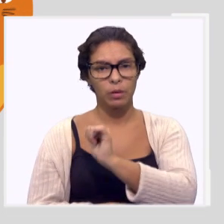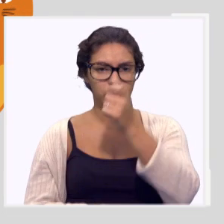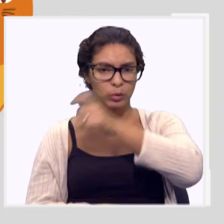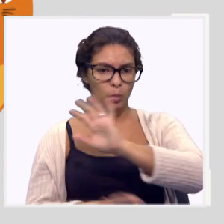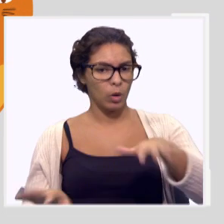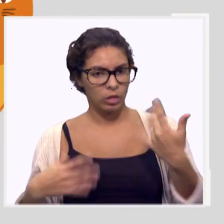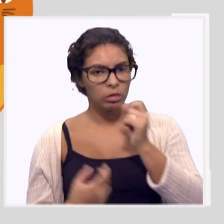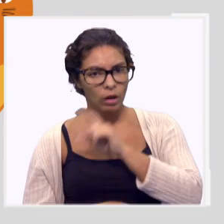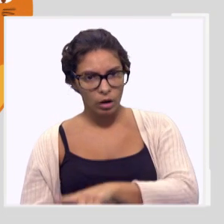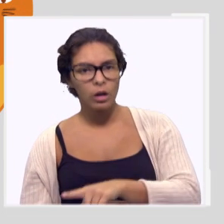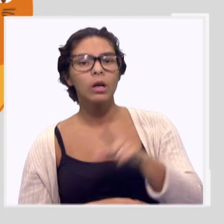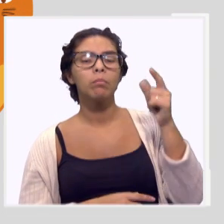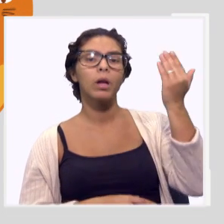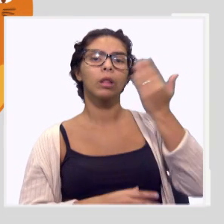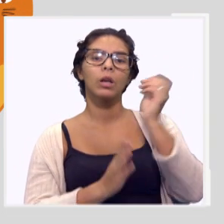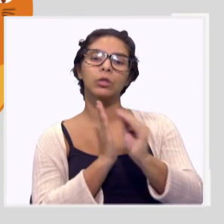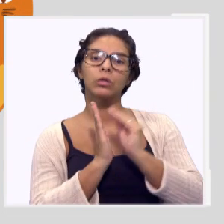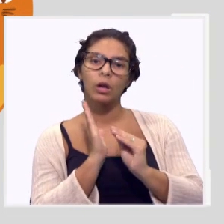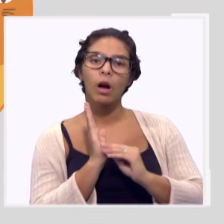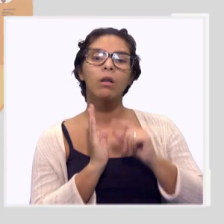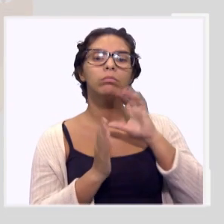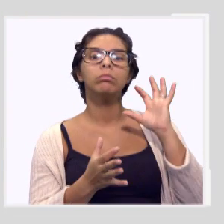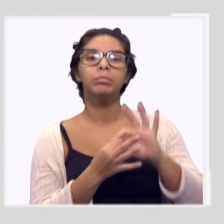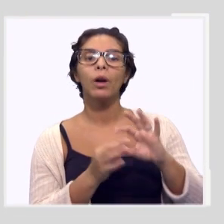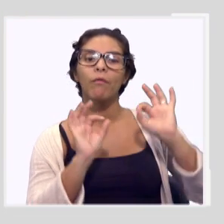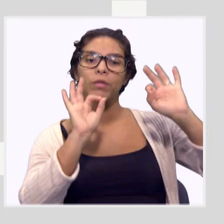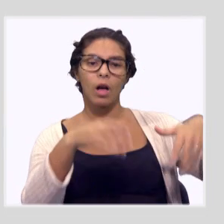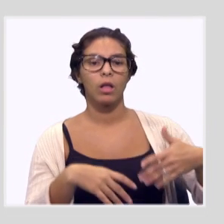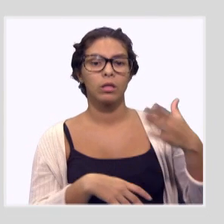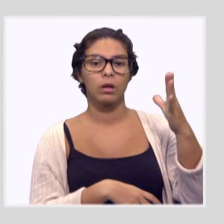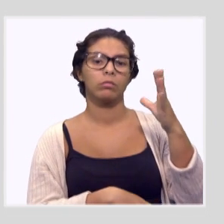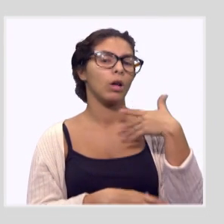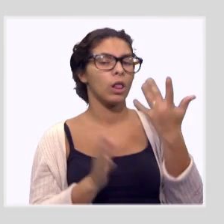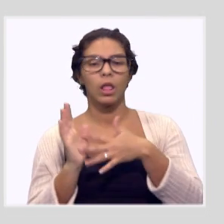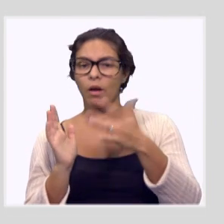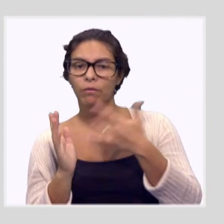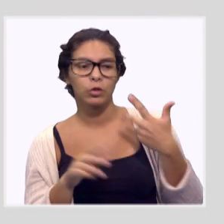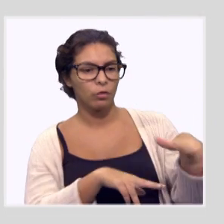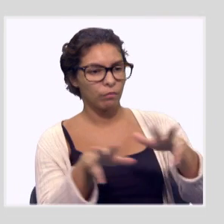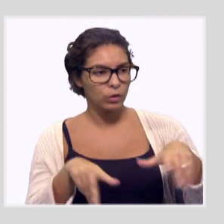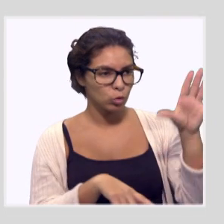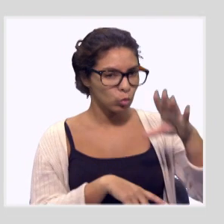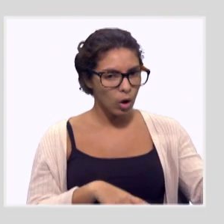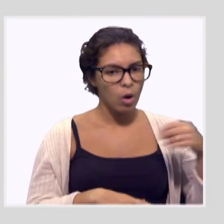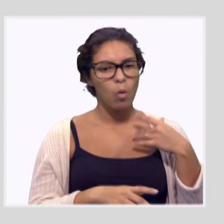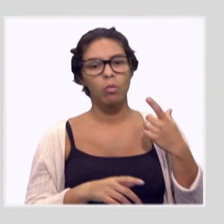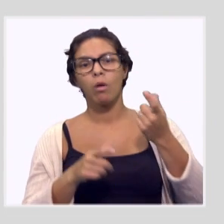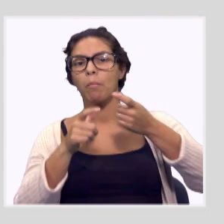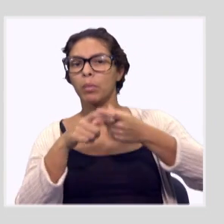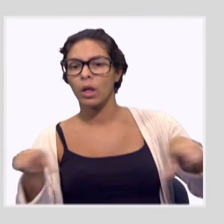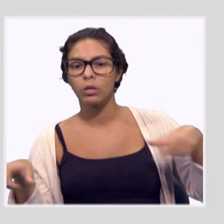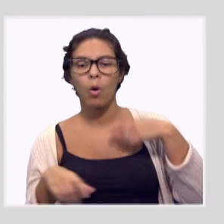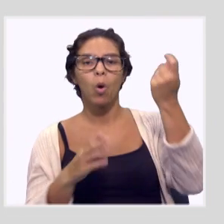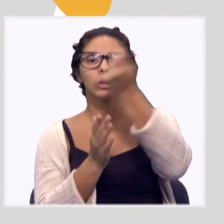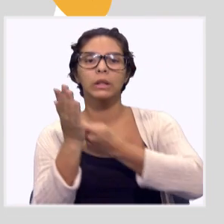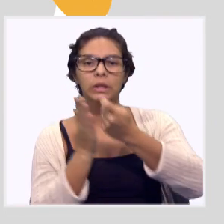Depois, os direitos de autor resguardam apenas as obras finais, quer seja o vídeo do João, quer sejam livros, folhetos promocionais